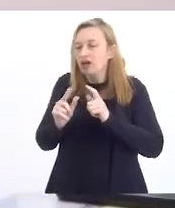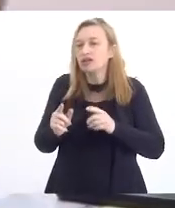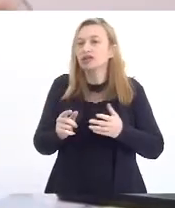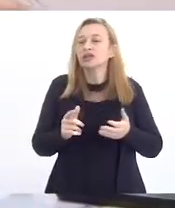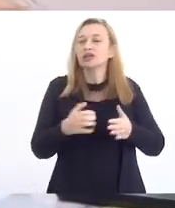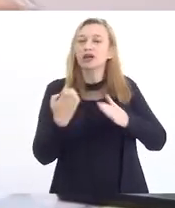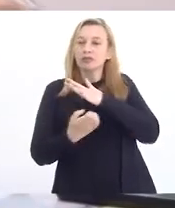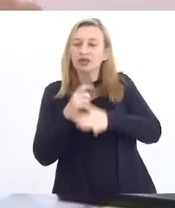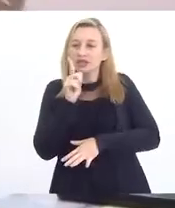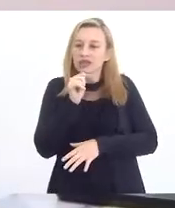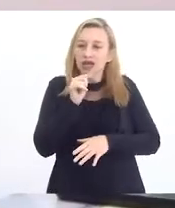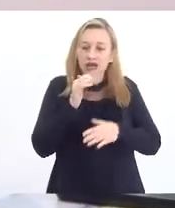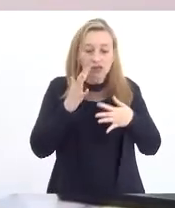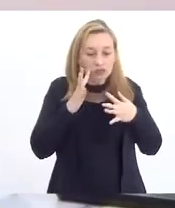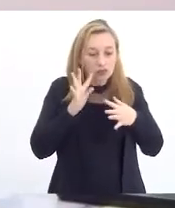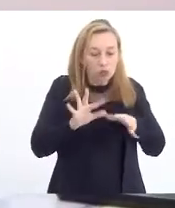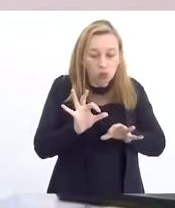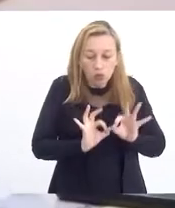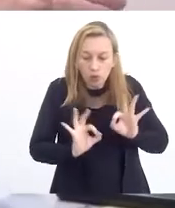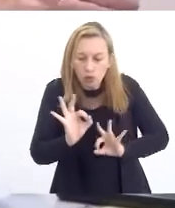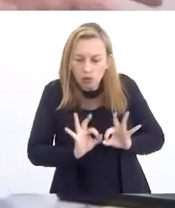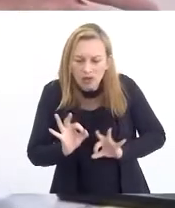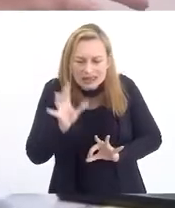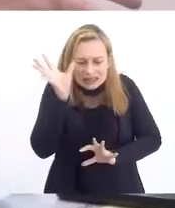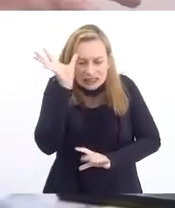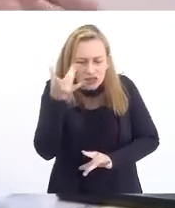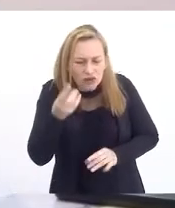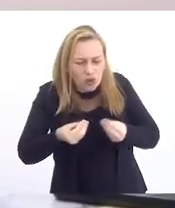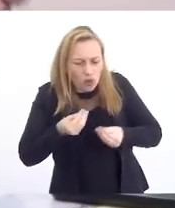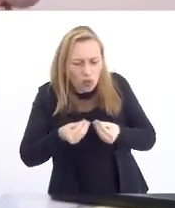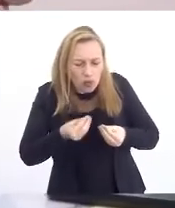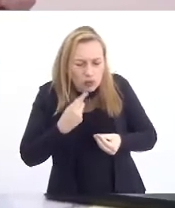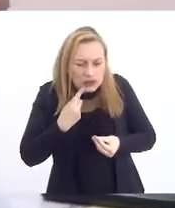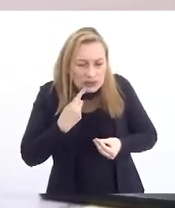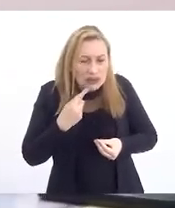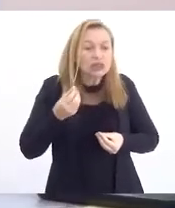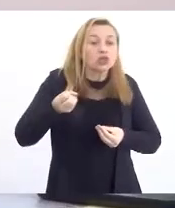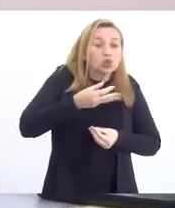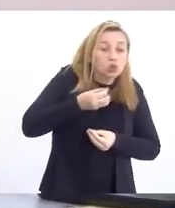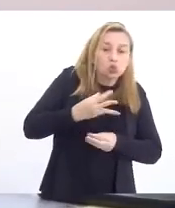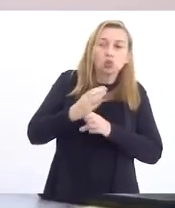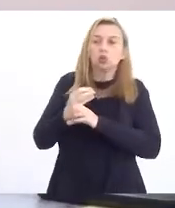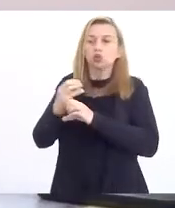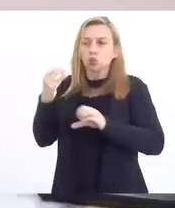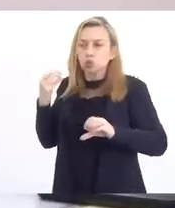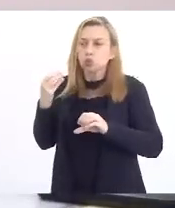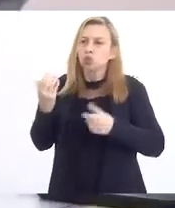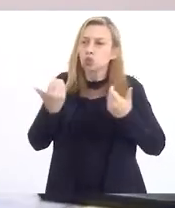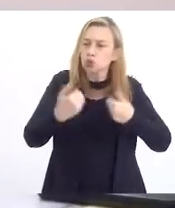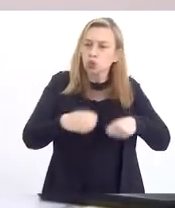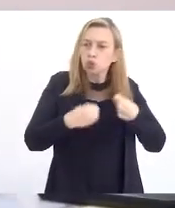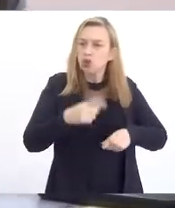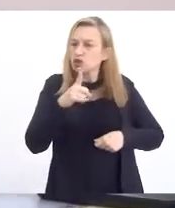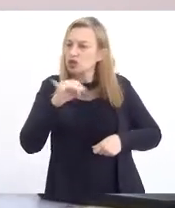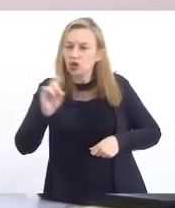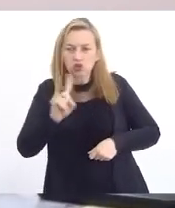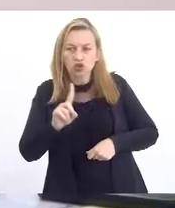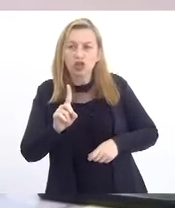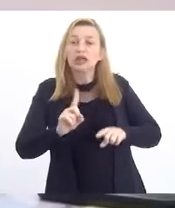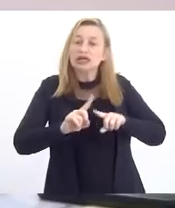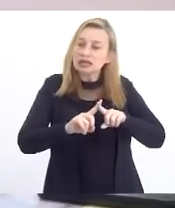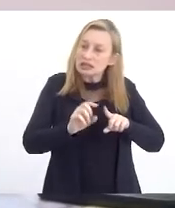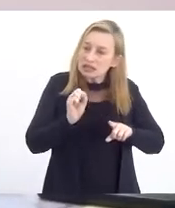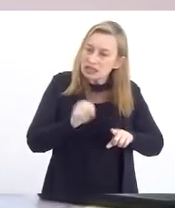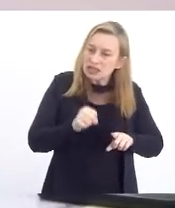em cima do projeto e tentou fazer uma nova solução de engenharia que torne que a necessidade não o dique, e sim um pequeno